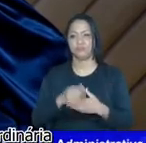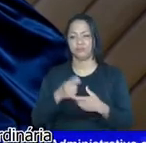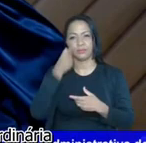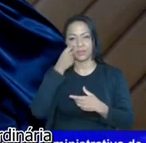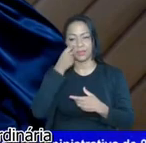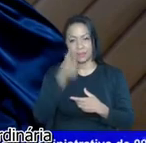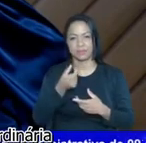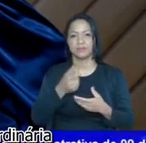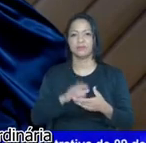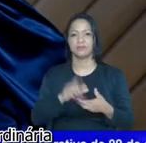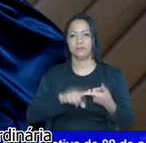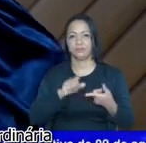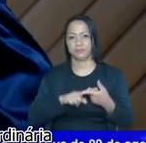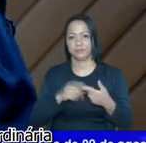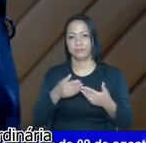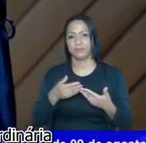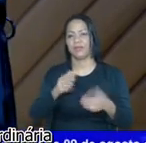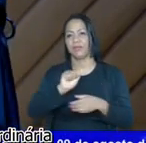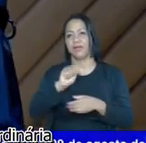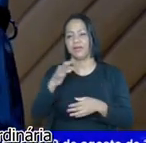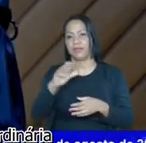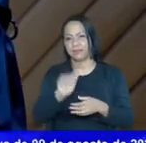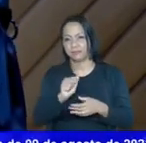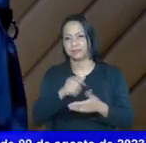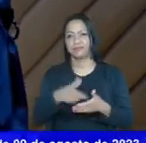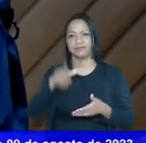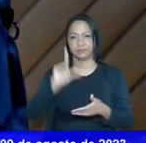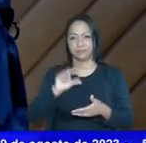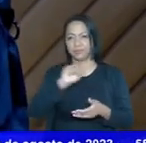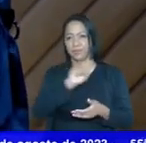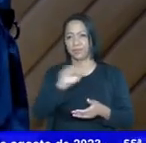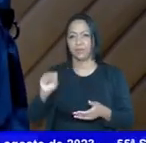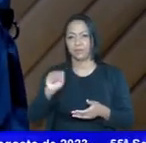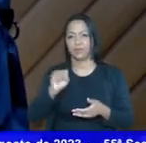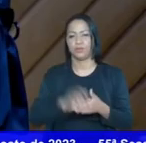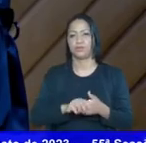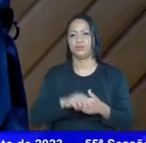da 54ª Sessão Judiciária Ordinária de